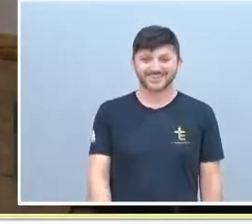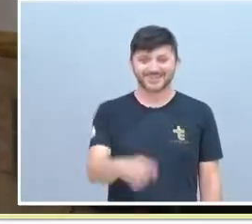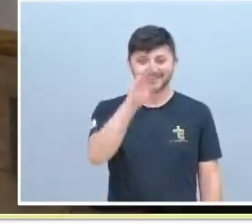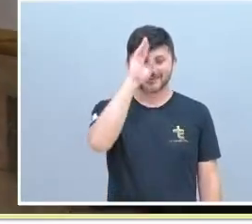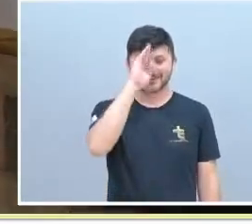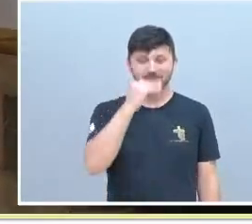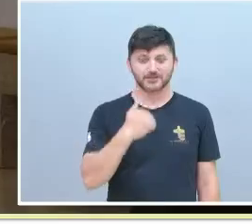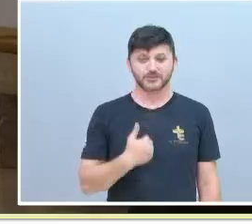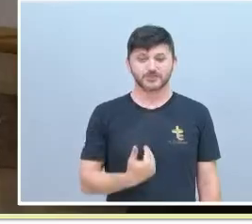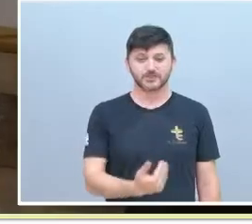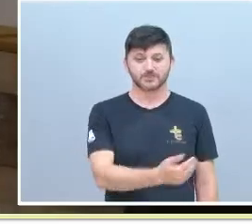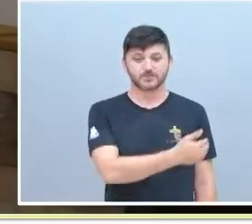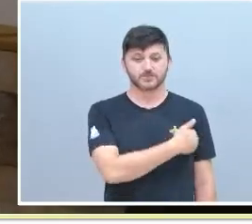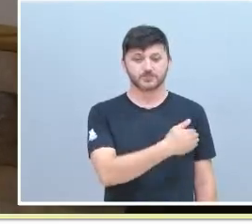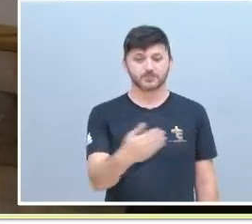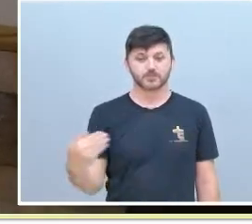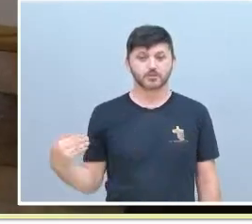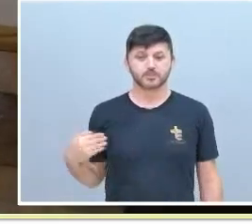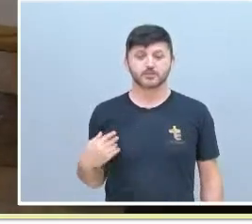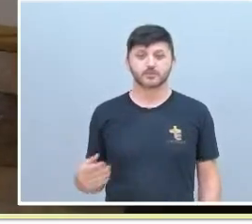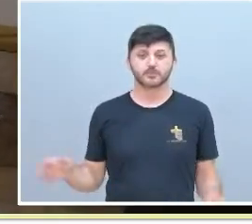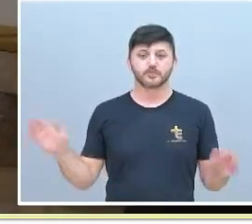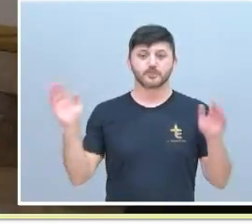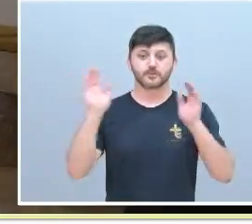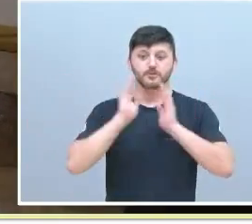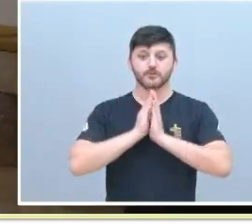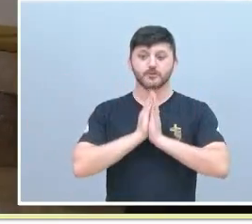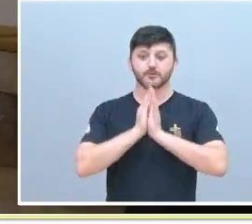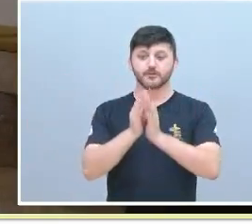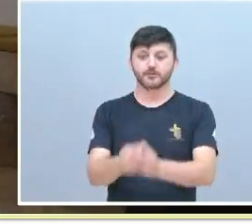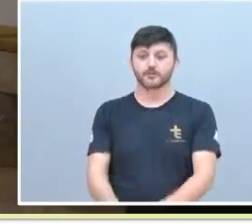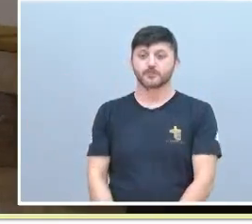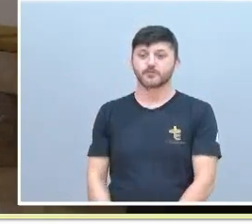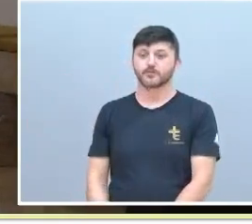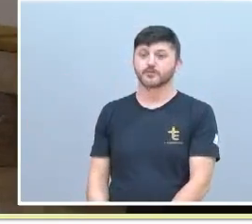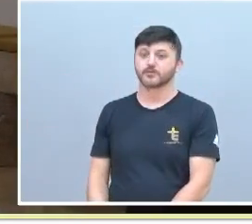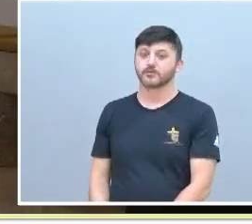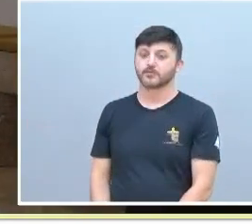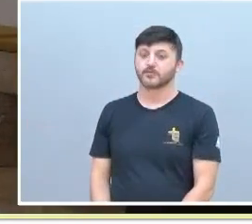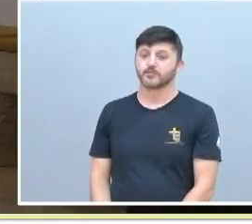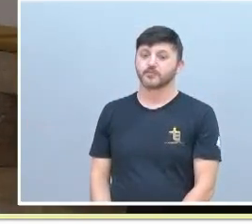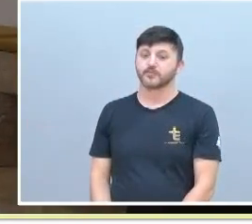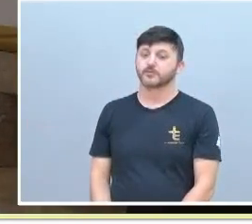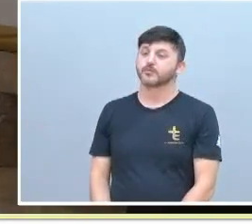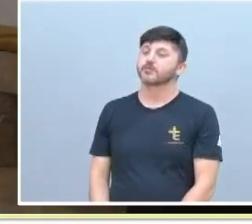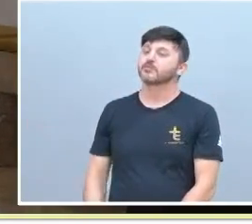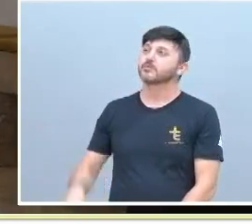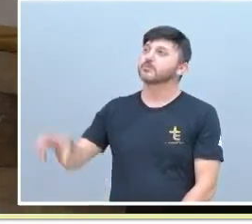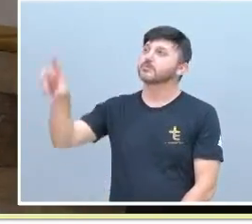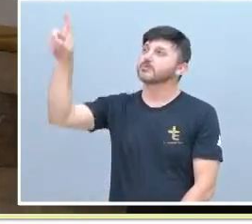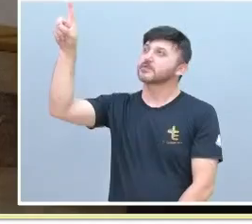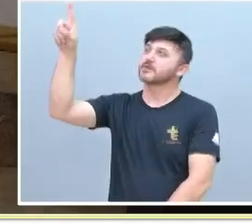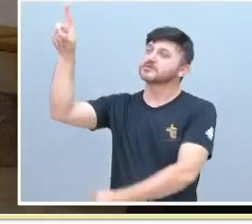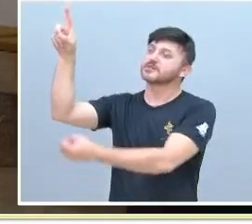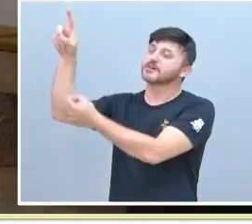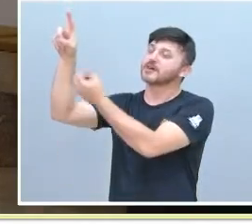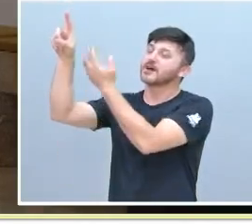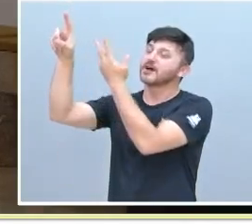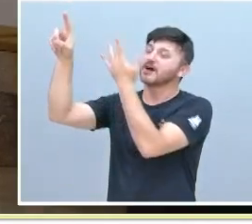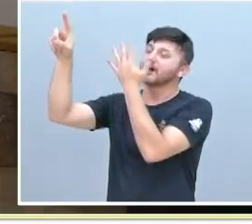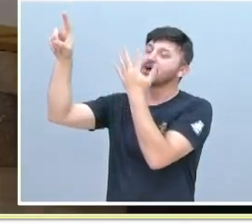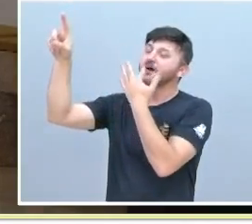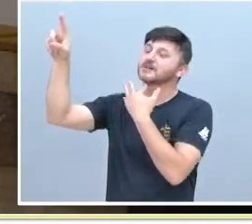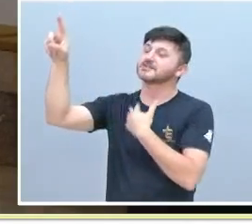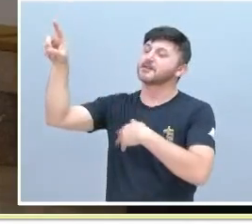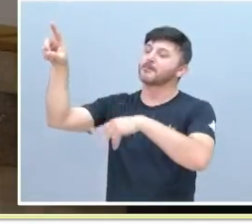Em nome do Pai, do Filho, do Espírito Santo. Amém. Que a graça e a paz de Deus nosso